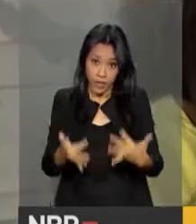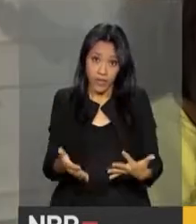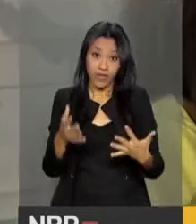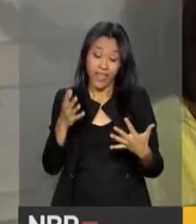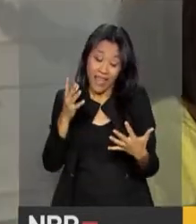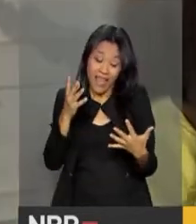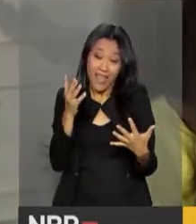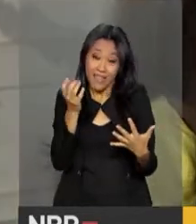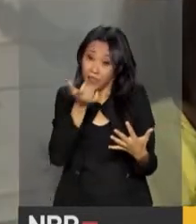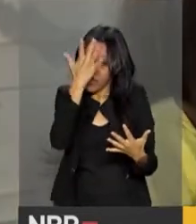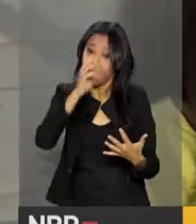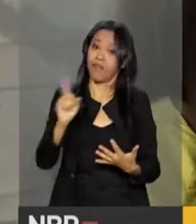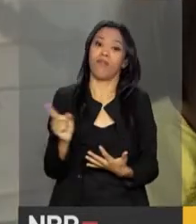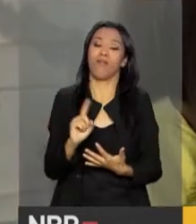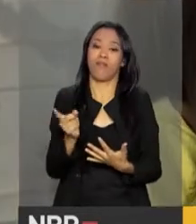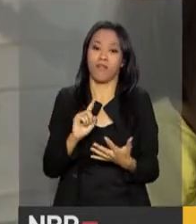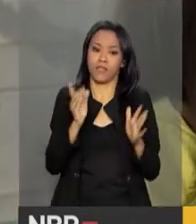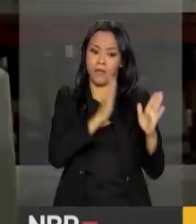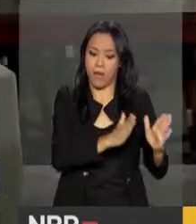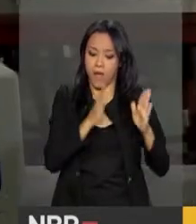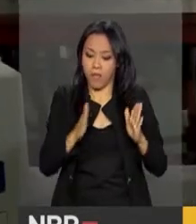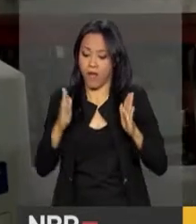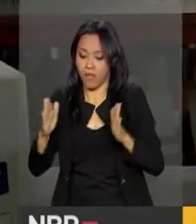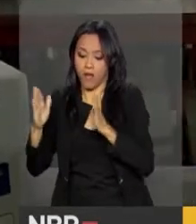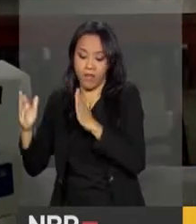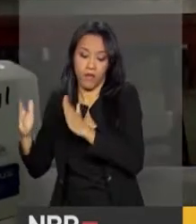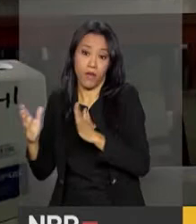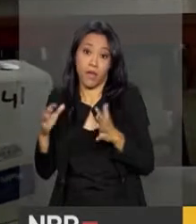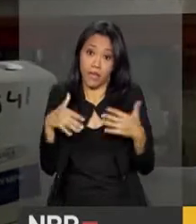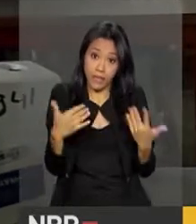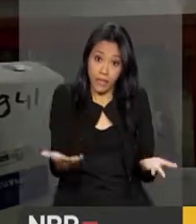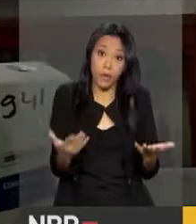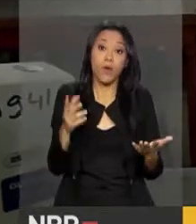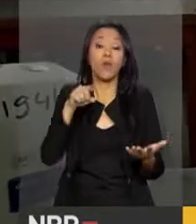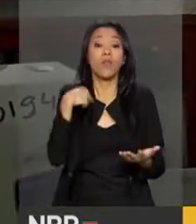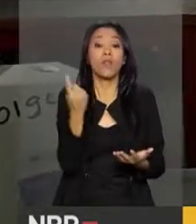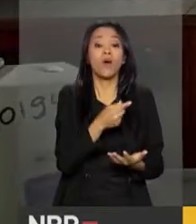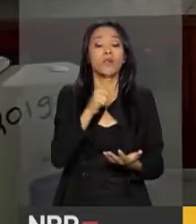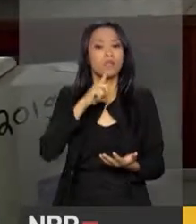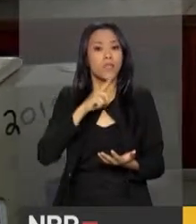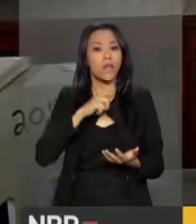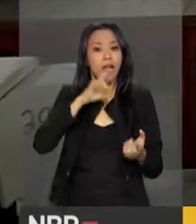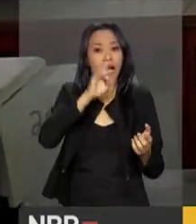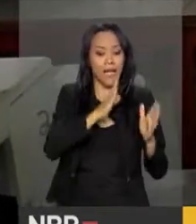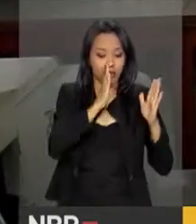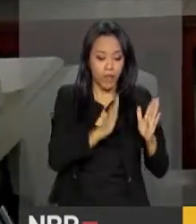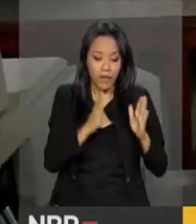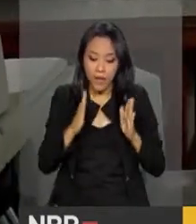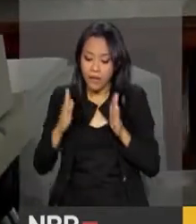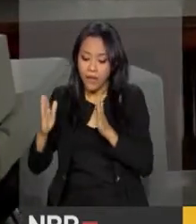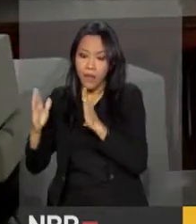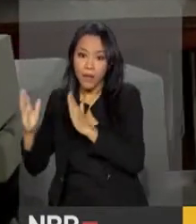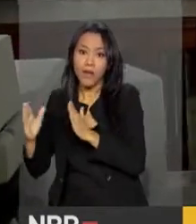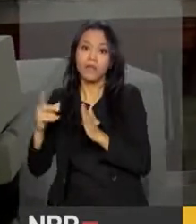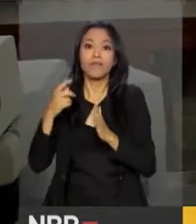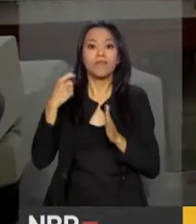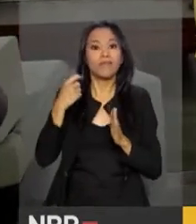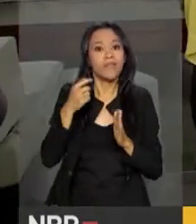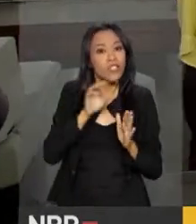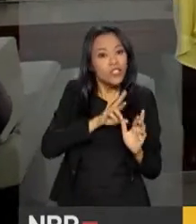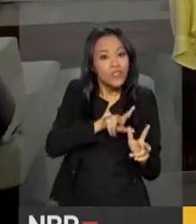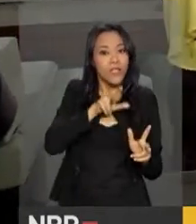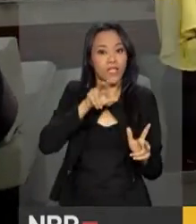complexo vão divertir-se etapas então assim nós temos cada etapa com sua necessidade